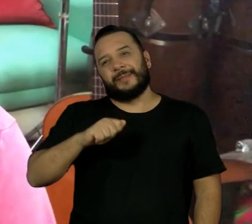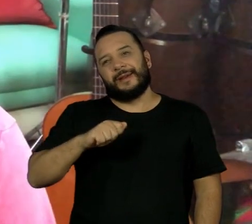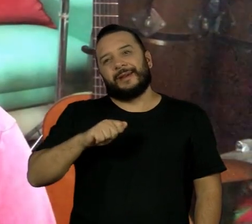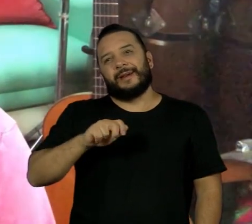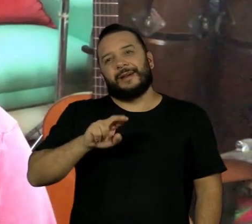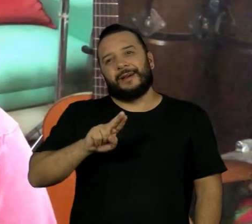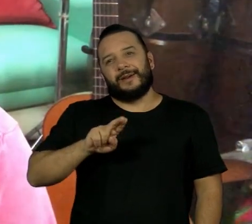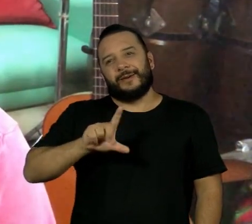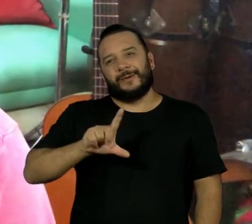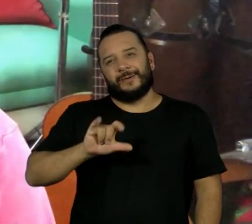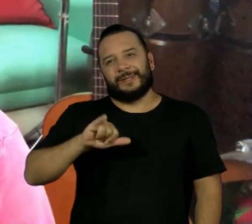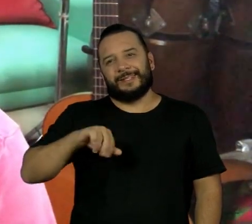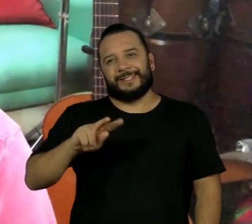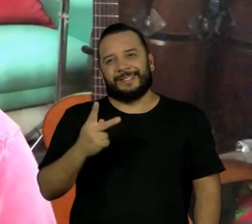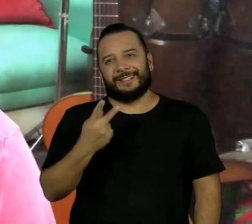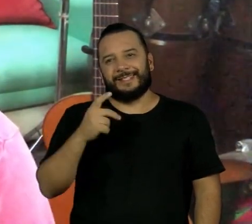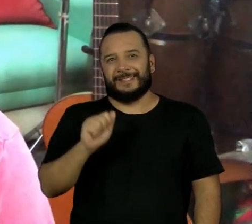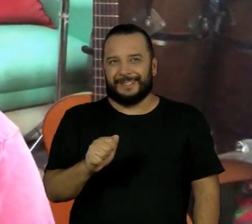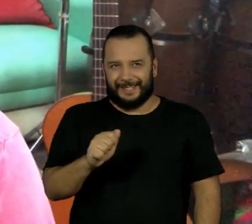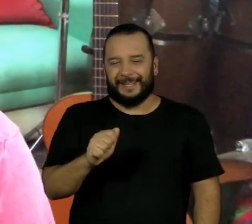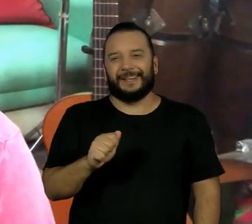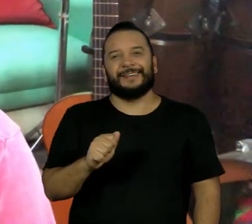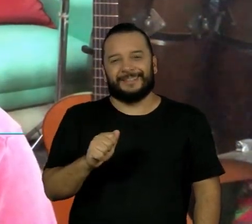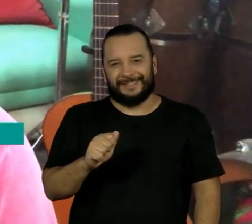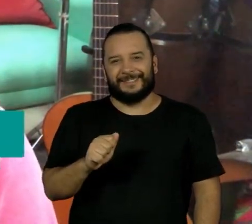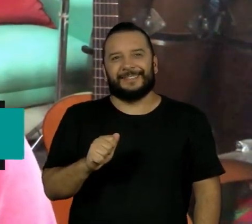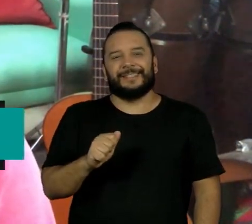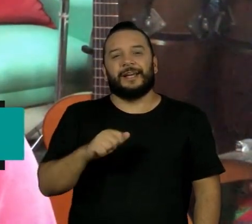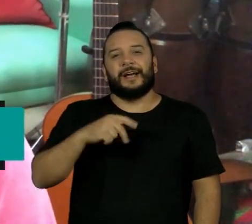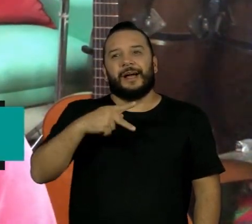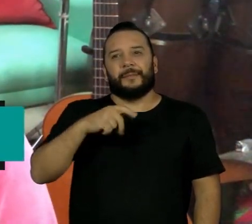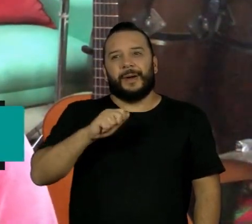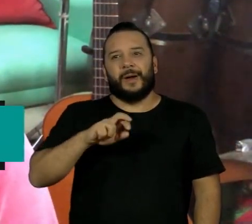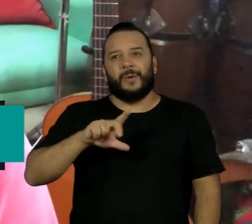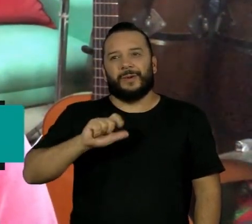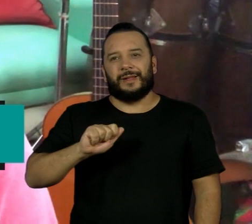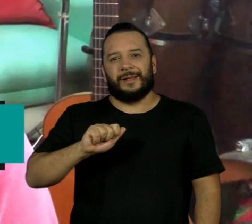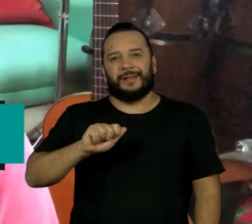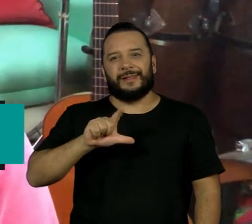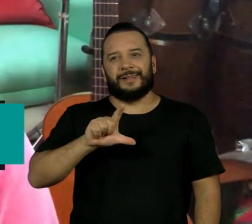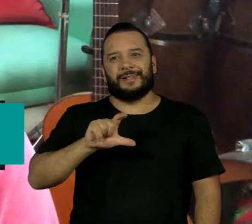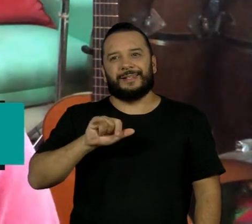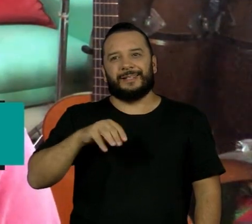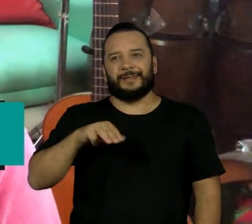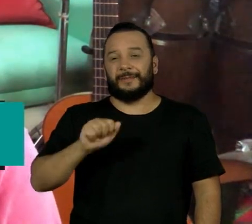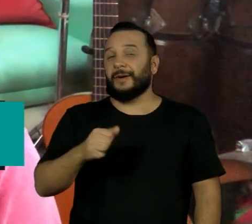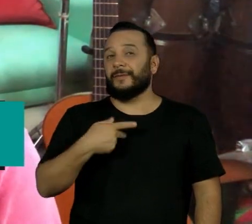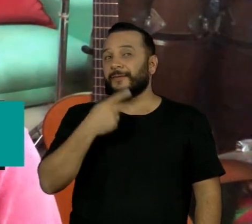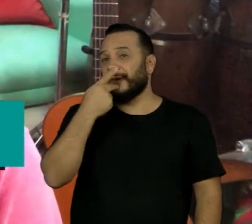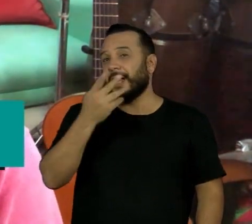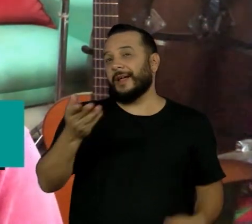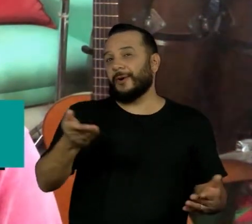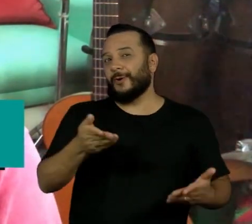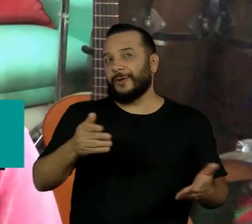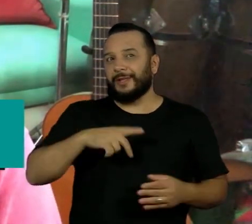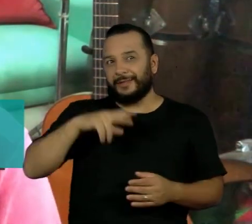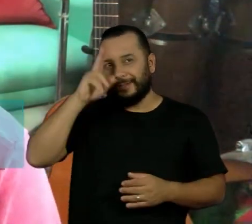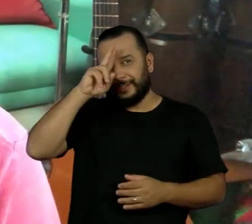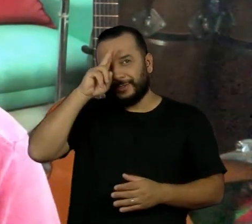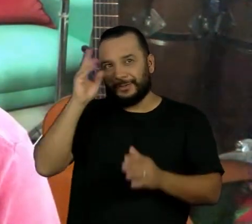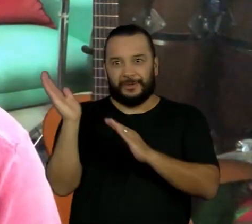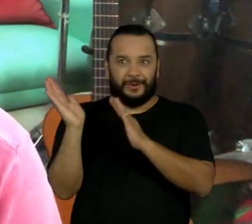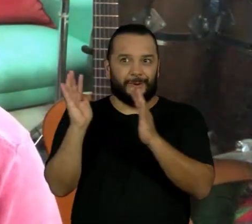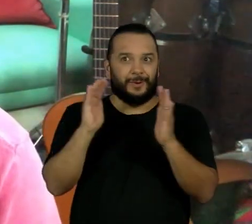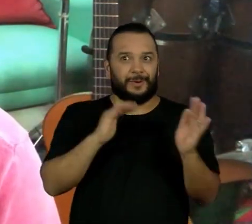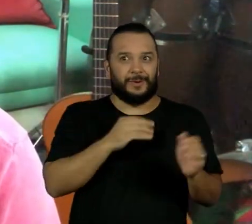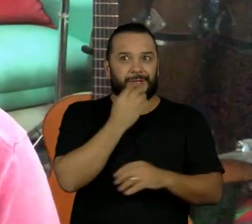Paulinha, Paula Lima, que eu vou falar de você agora, hein? Tem tanta